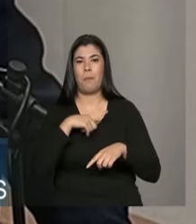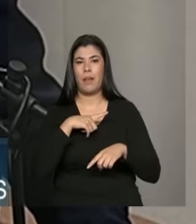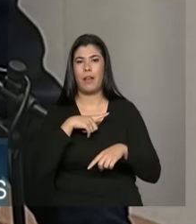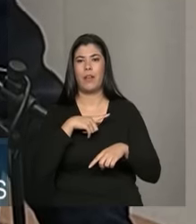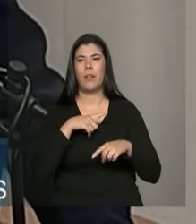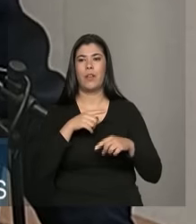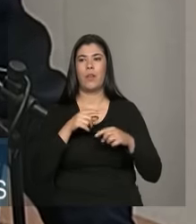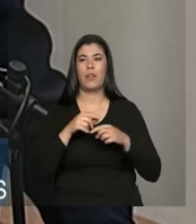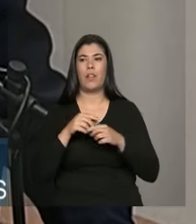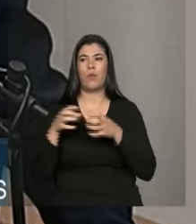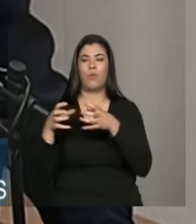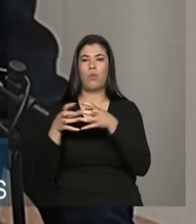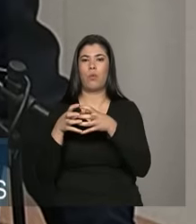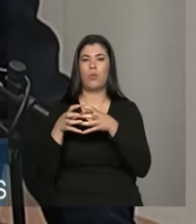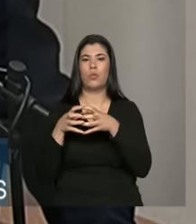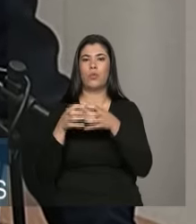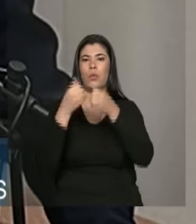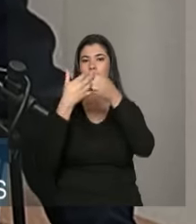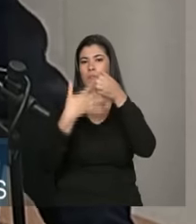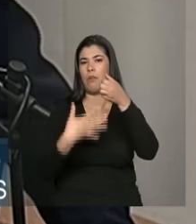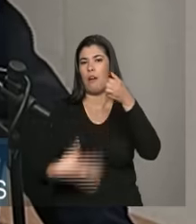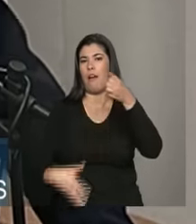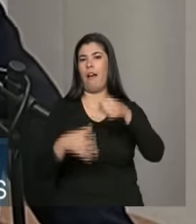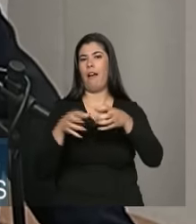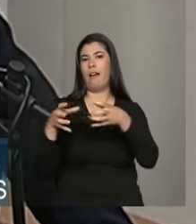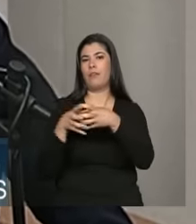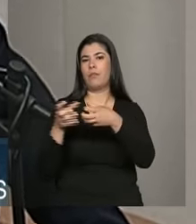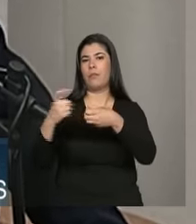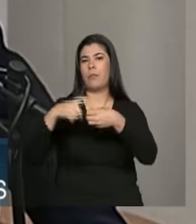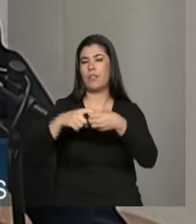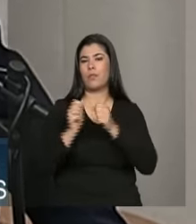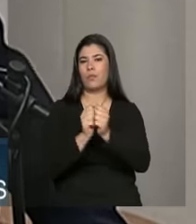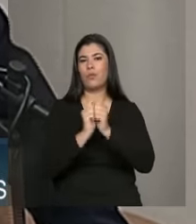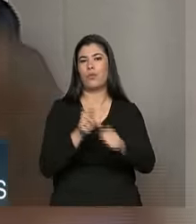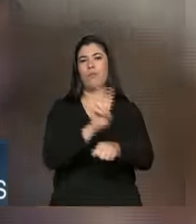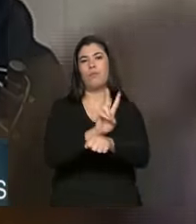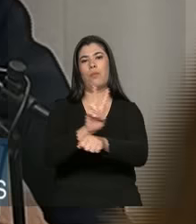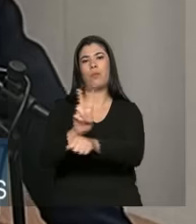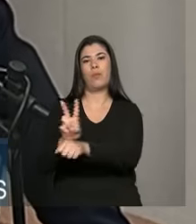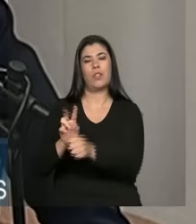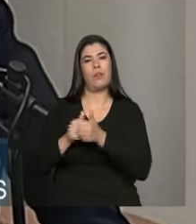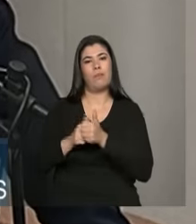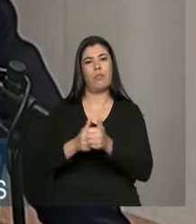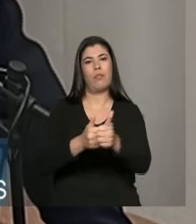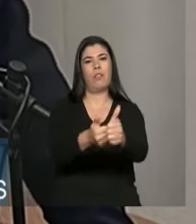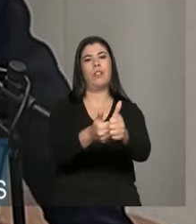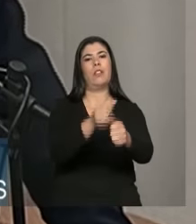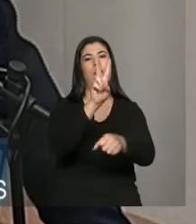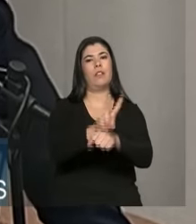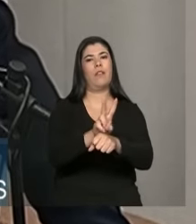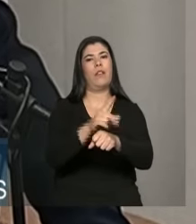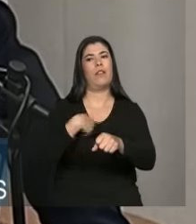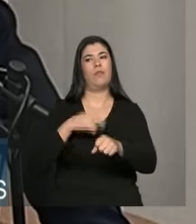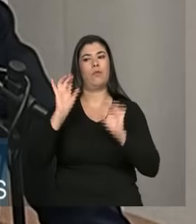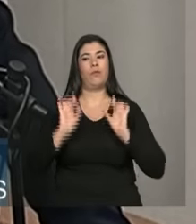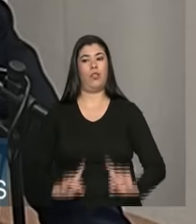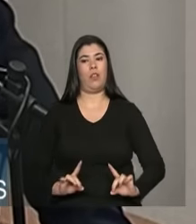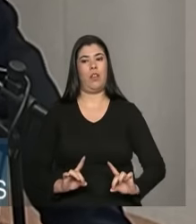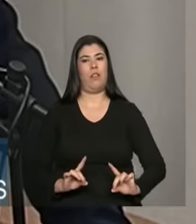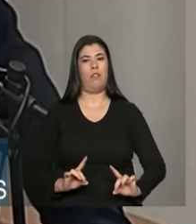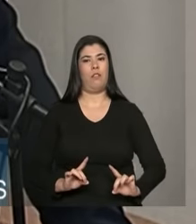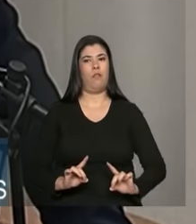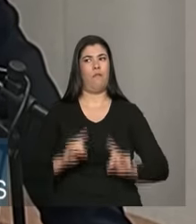cadeia de toda uma rede de proteção eh a essas pessoas que Event atualmente tem o seu direito violado Então essas essas